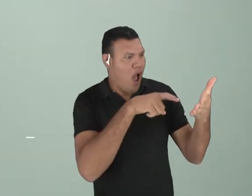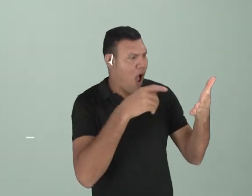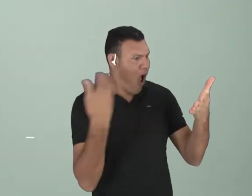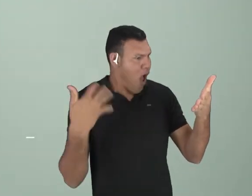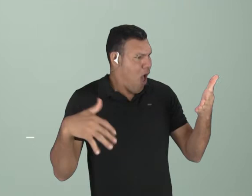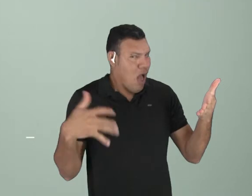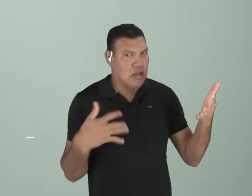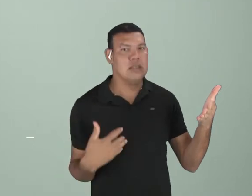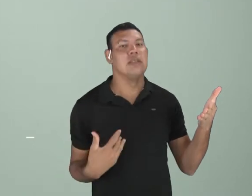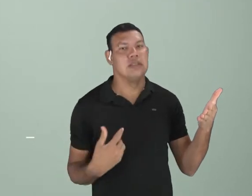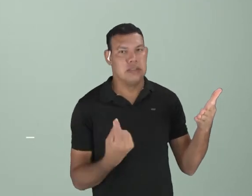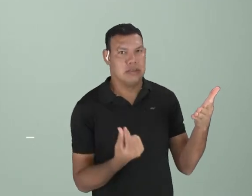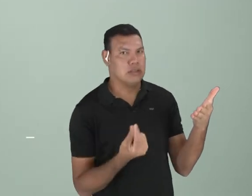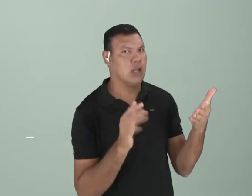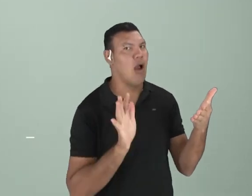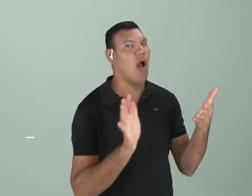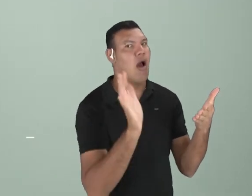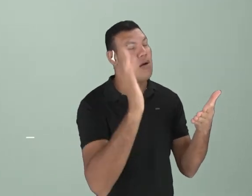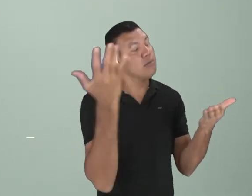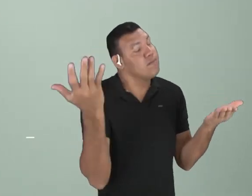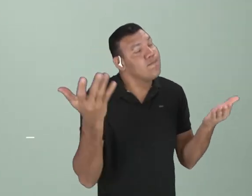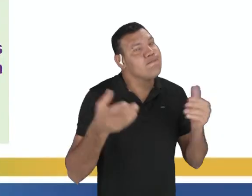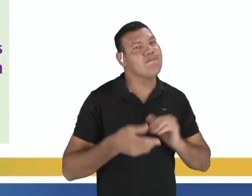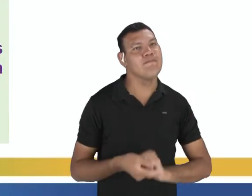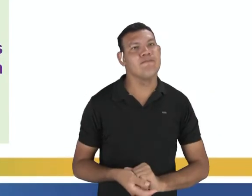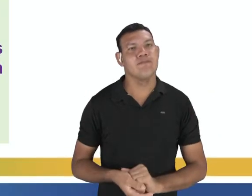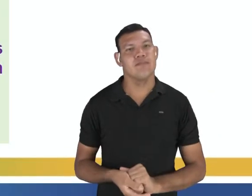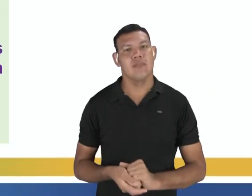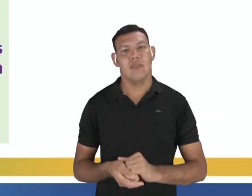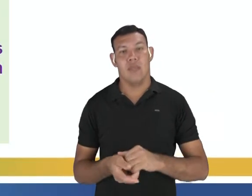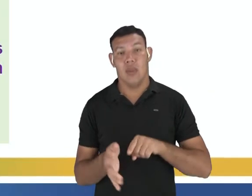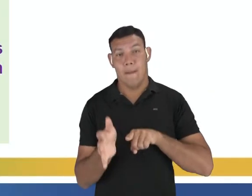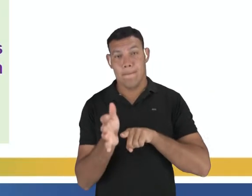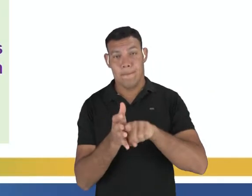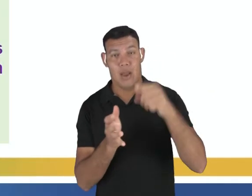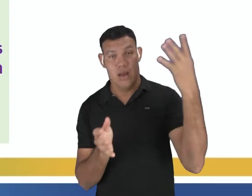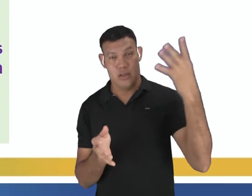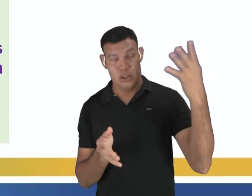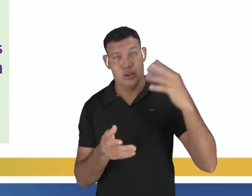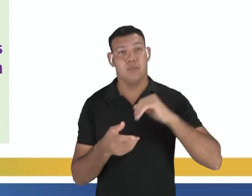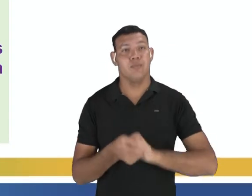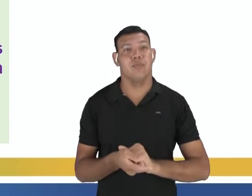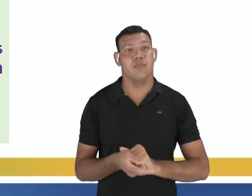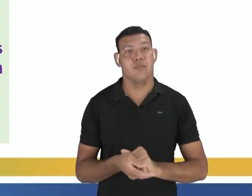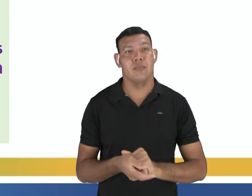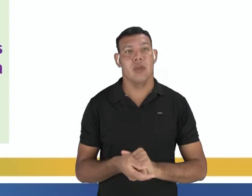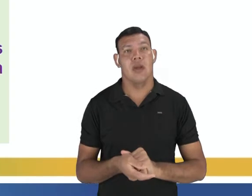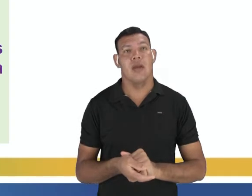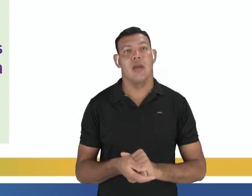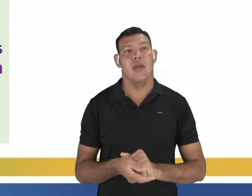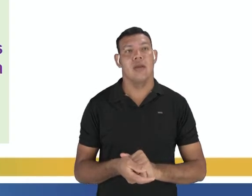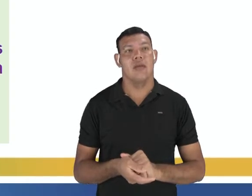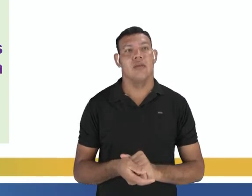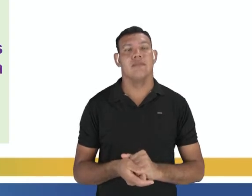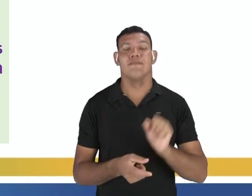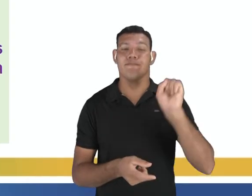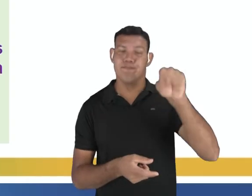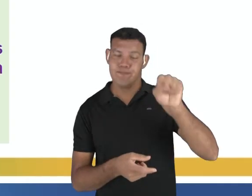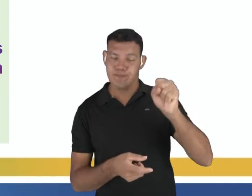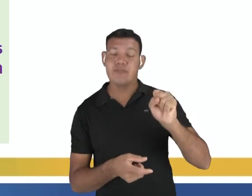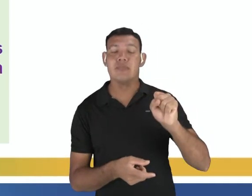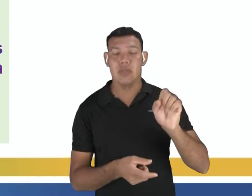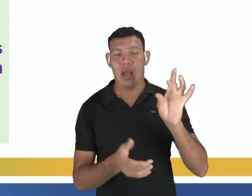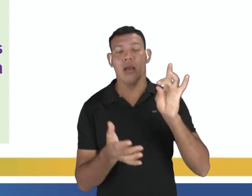por que chegou aquele valor, né? Questão número 4. É correto afirmar que todo meio de produção de energia causa impactos no